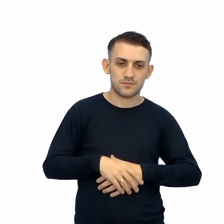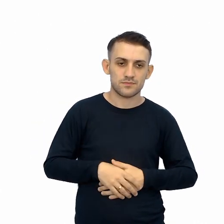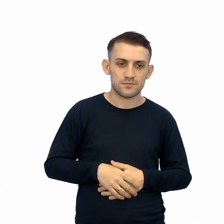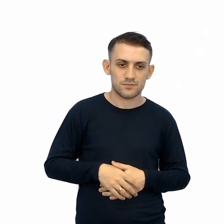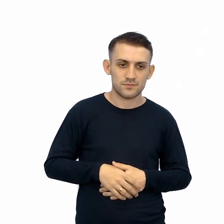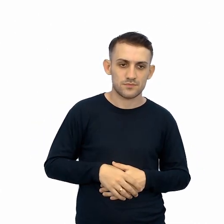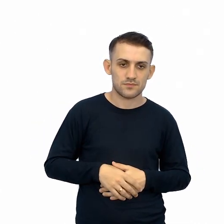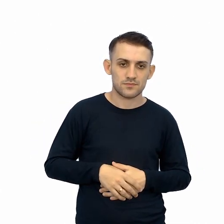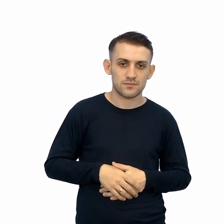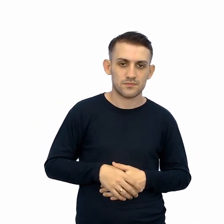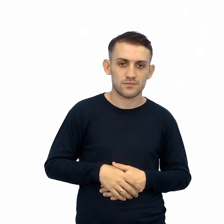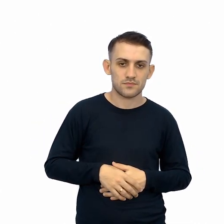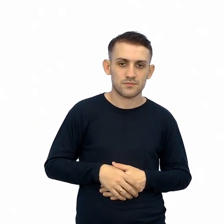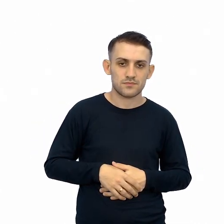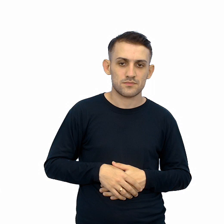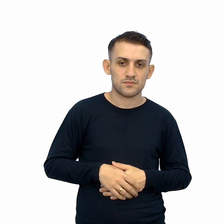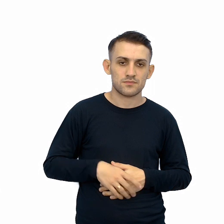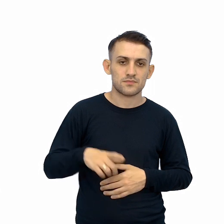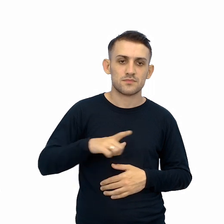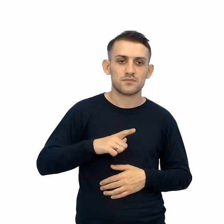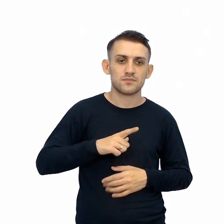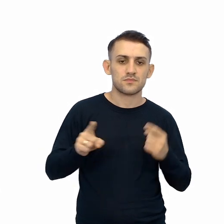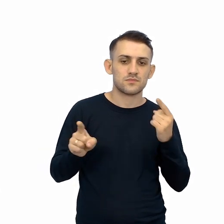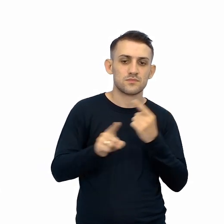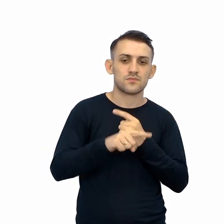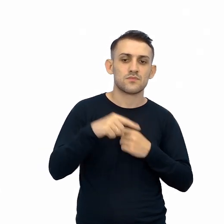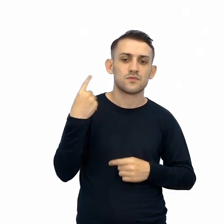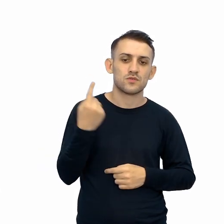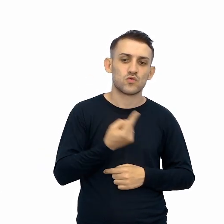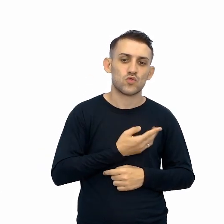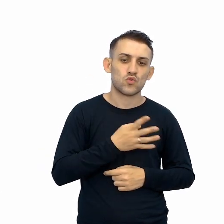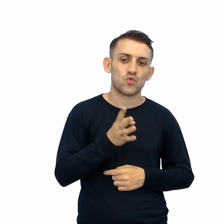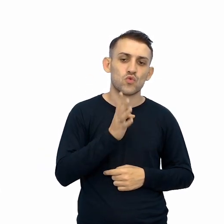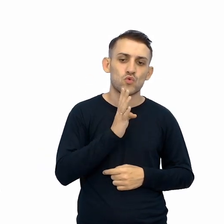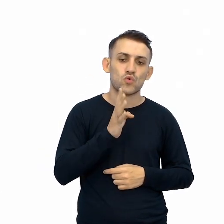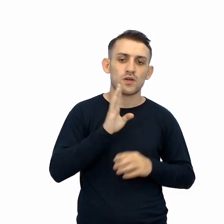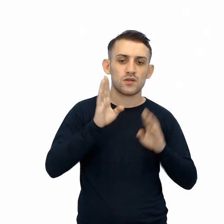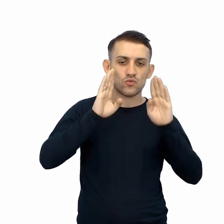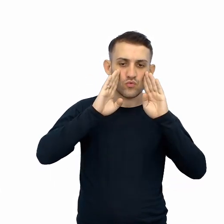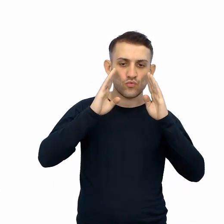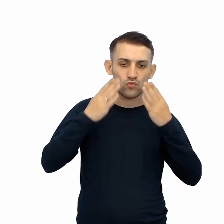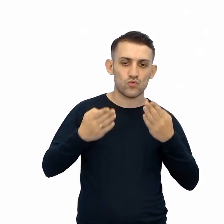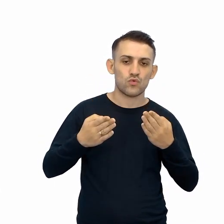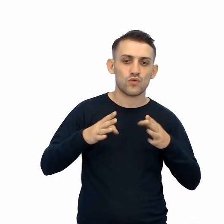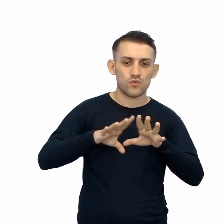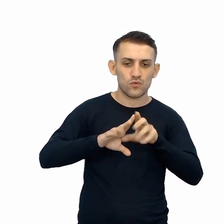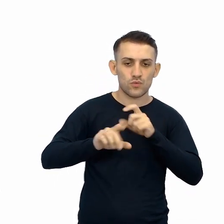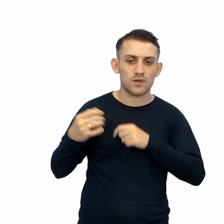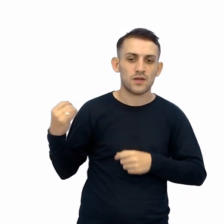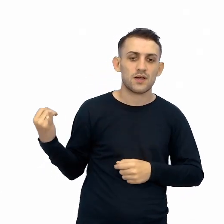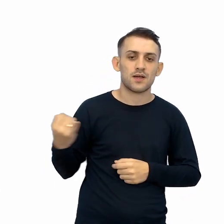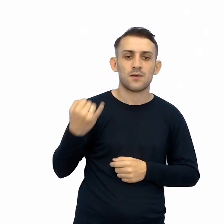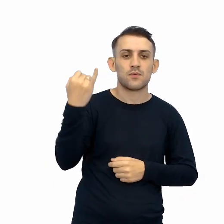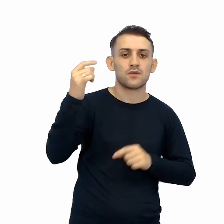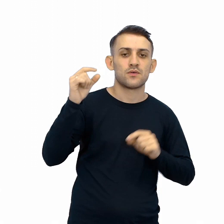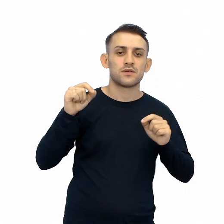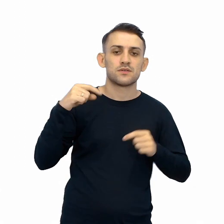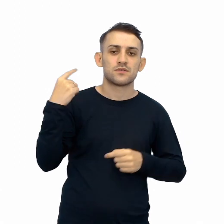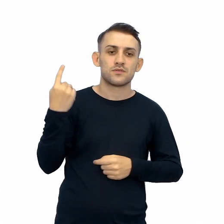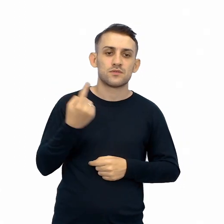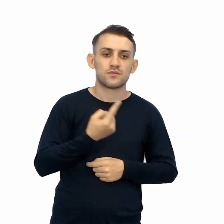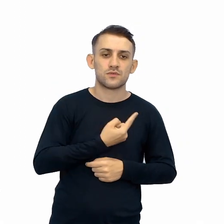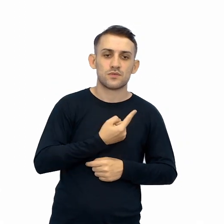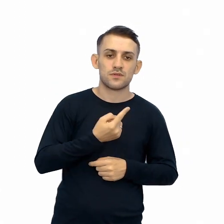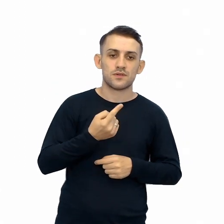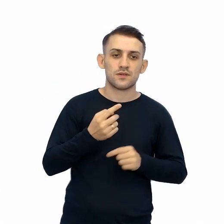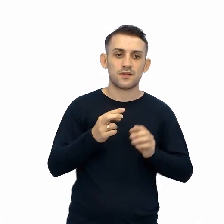Nessa pauta, nesse encontro, nós conhecemos o nosso foco formativo, a importância de